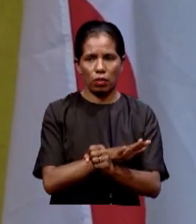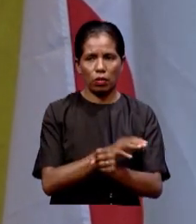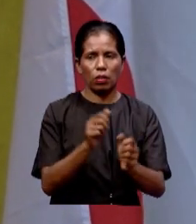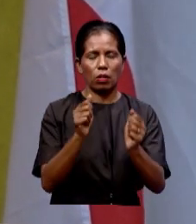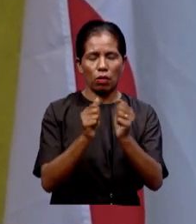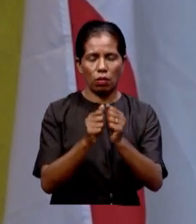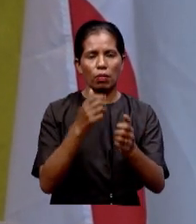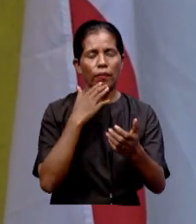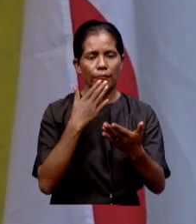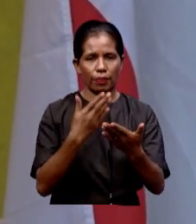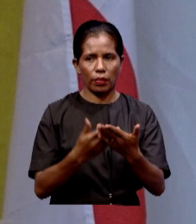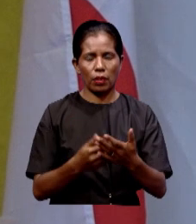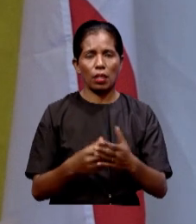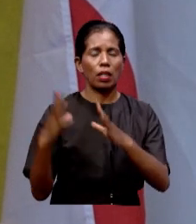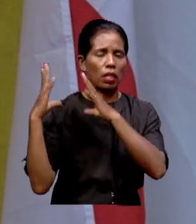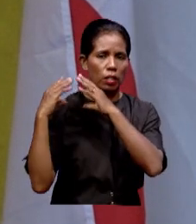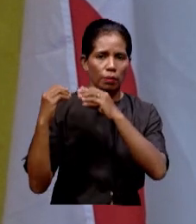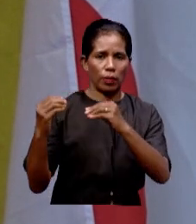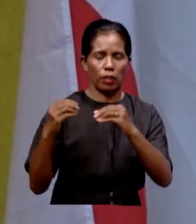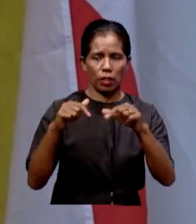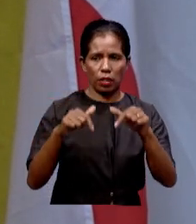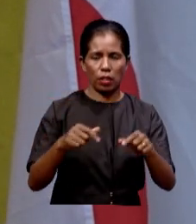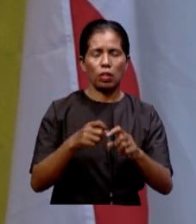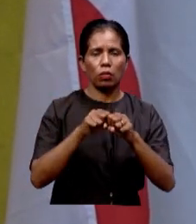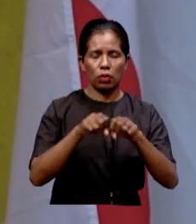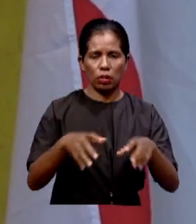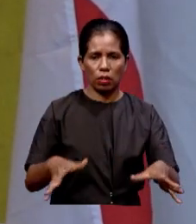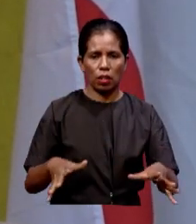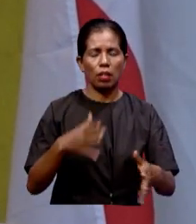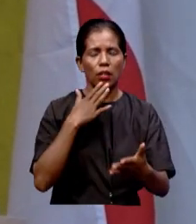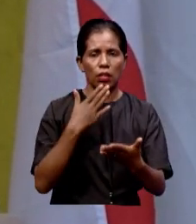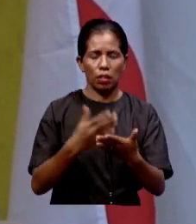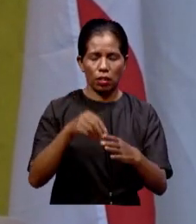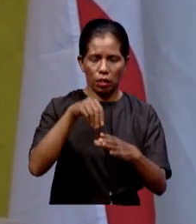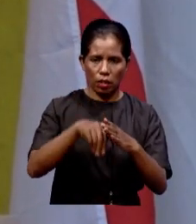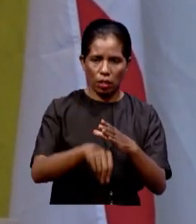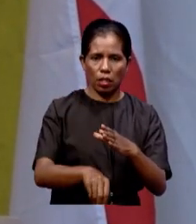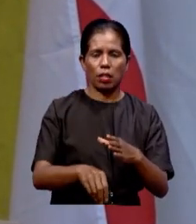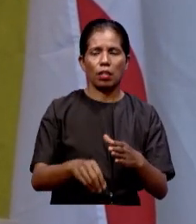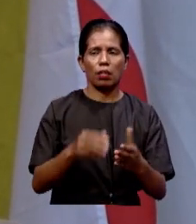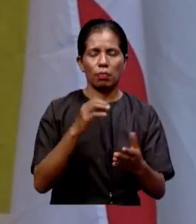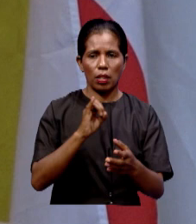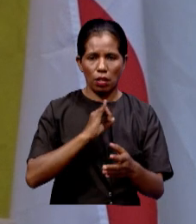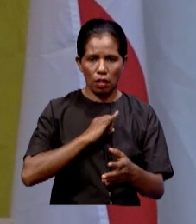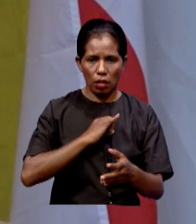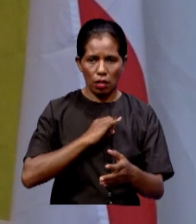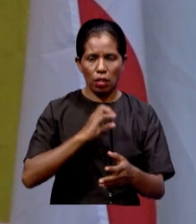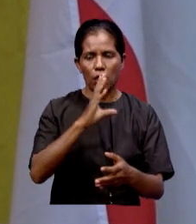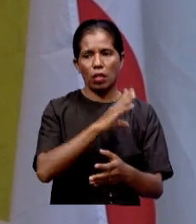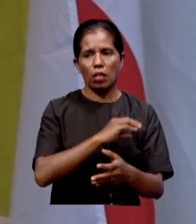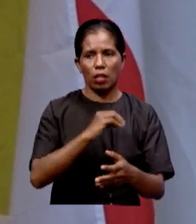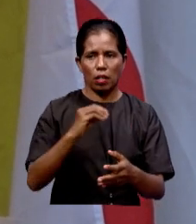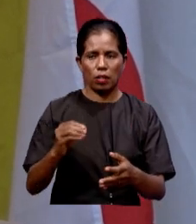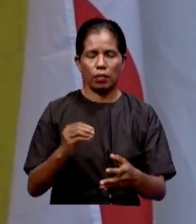Paixão. Experiência ida ne fusik hela impressão crean ida, bahau no deste ida